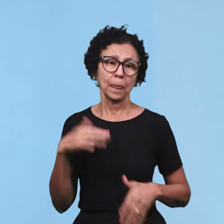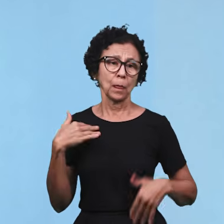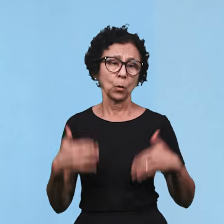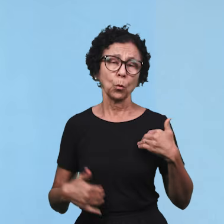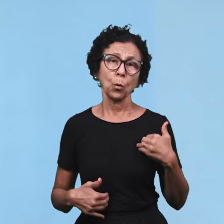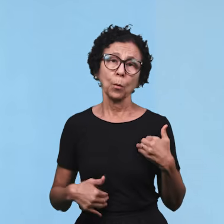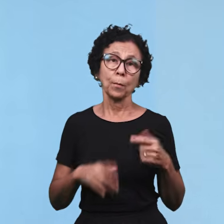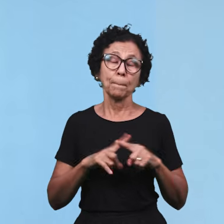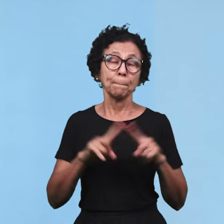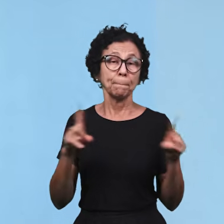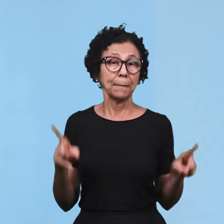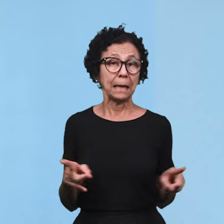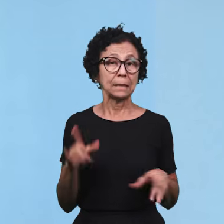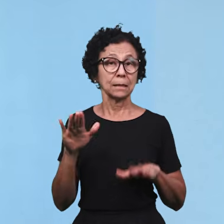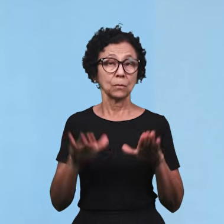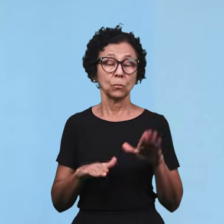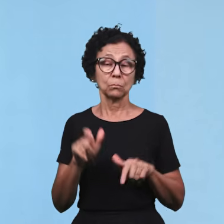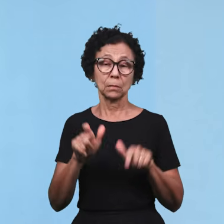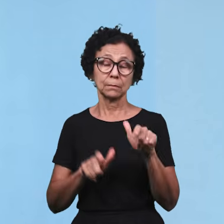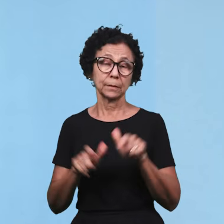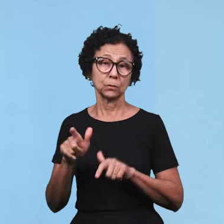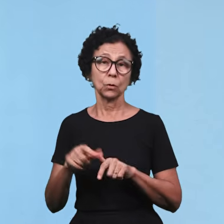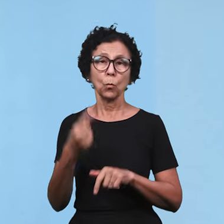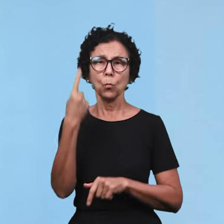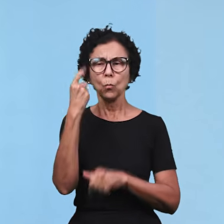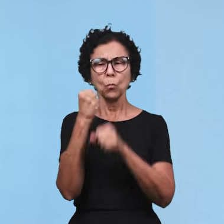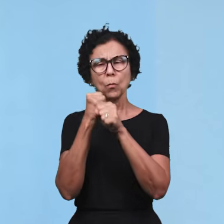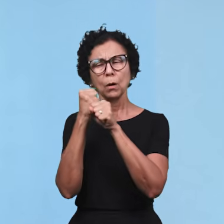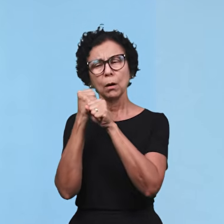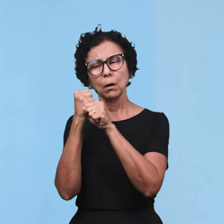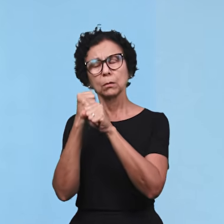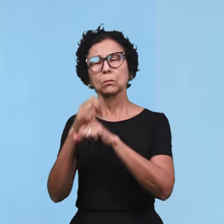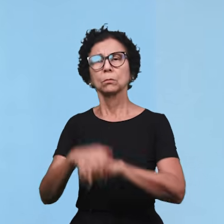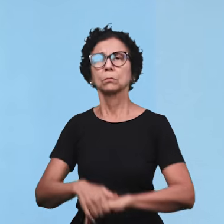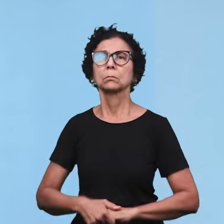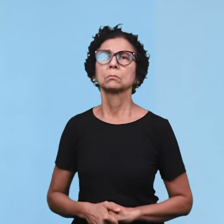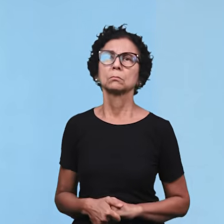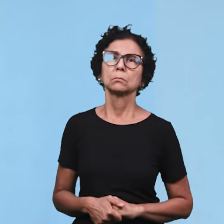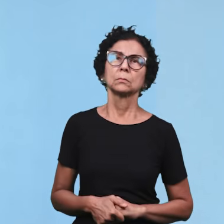mais de um ano. Agora, para a gente ter resultados significativos, a gente está falando